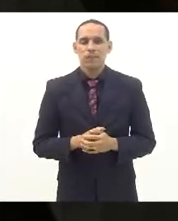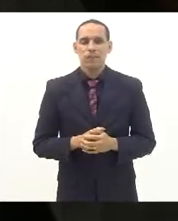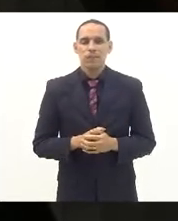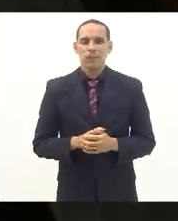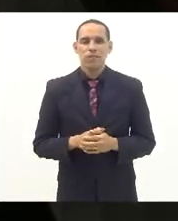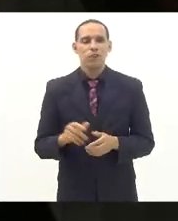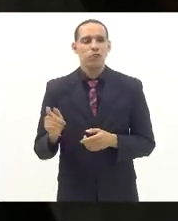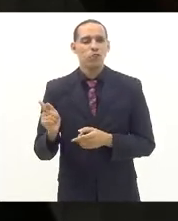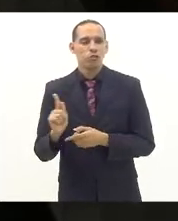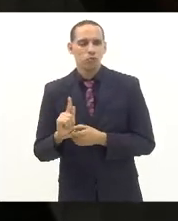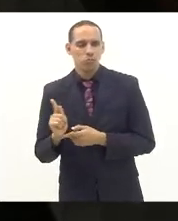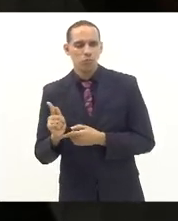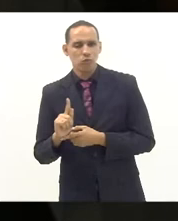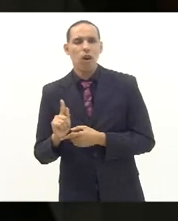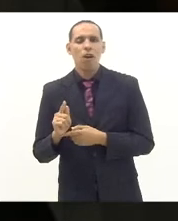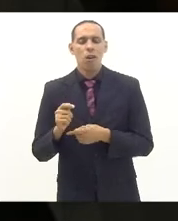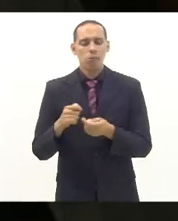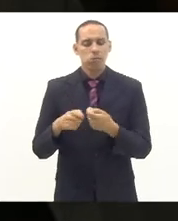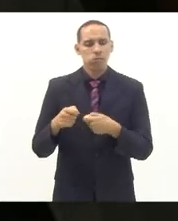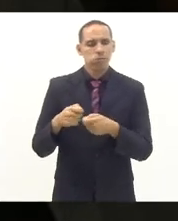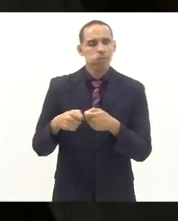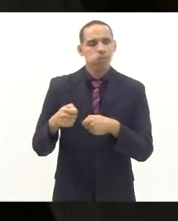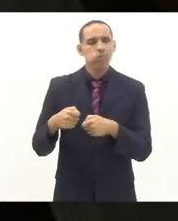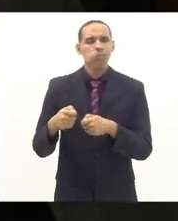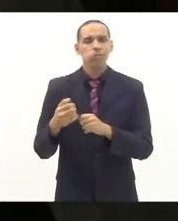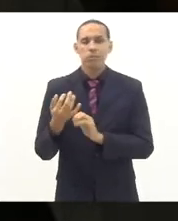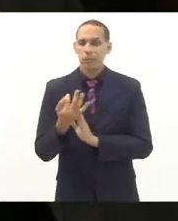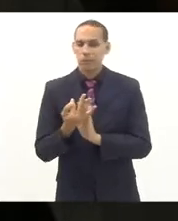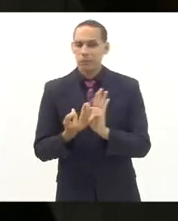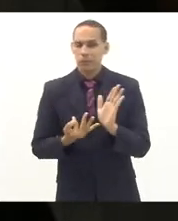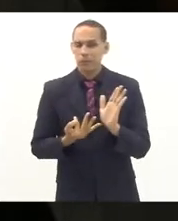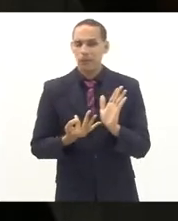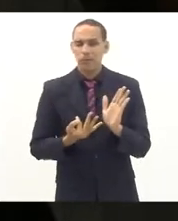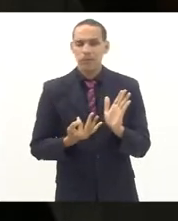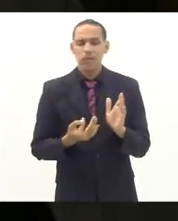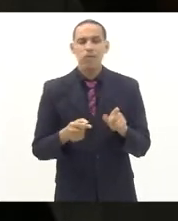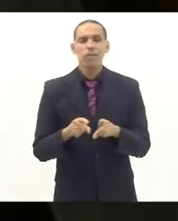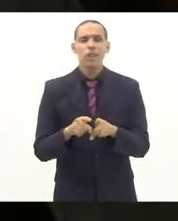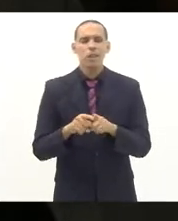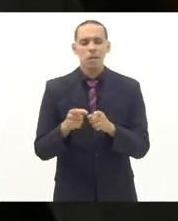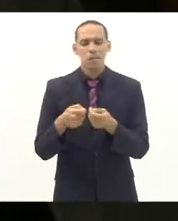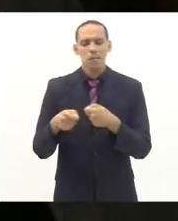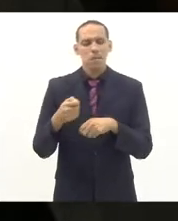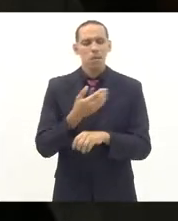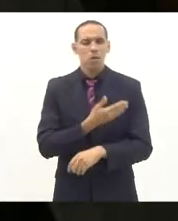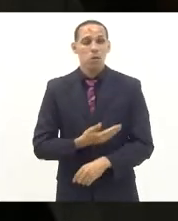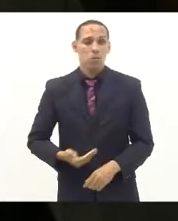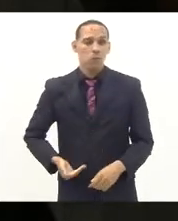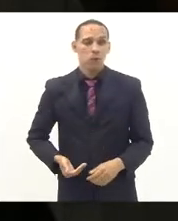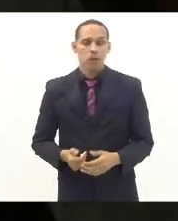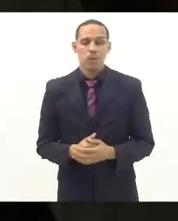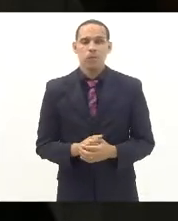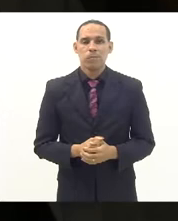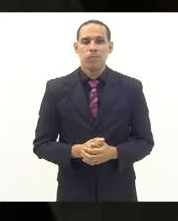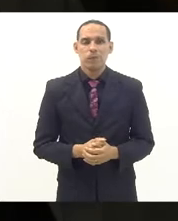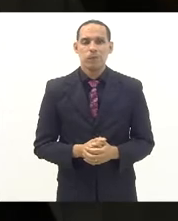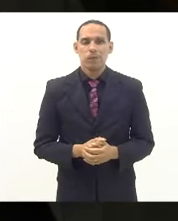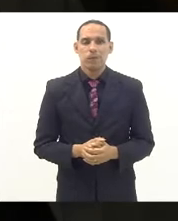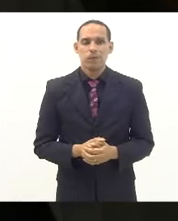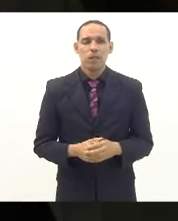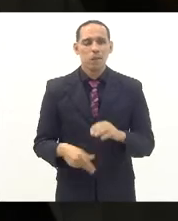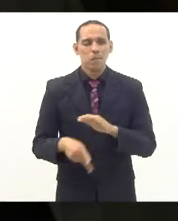a digestão do planejamento econômico planejamento fiscal da administração pública e